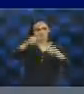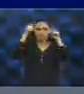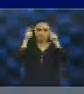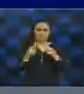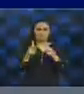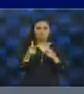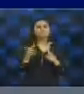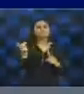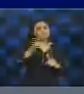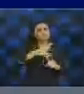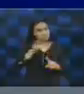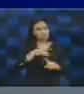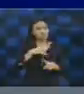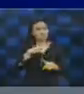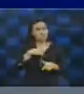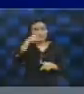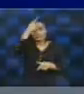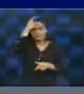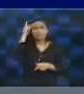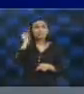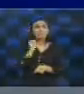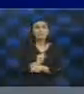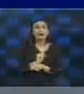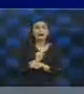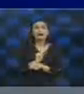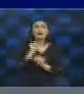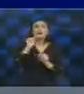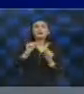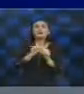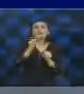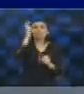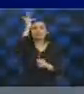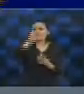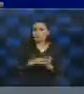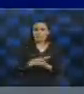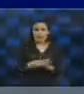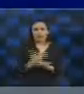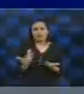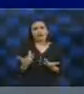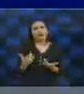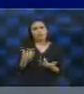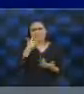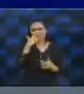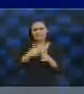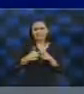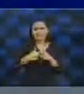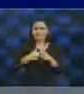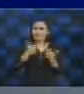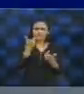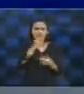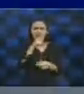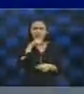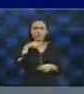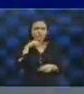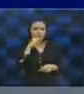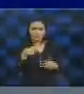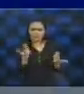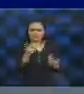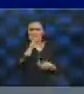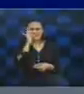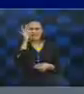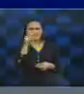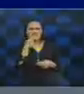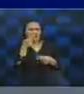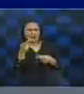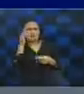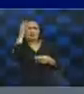de quem faz campanha sem dizer nada do que vai fazer no futuro. Porque tem muita dificuldade de dizer o que vai fazer no futuro, porque já disse num passado próximo e